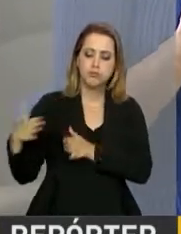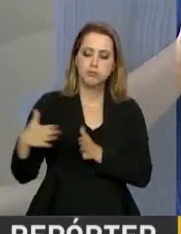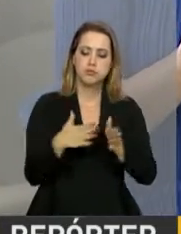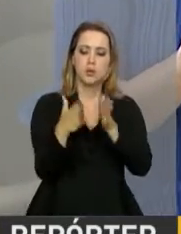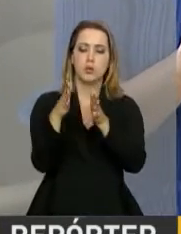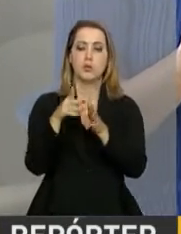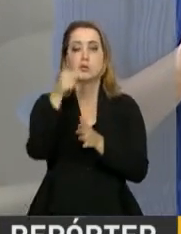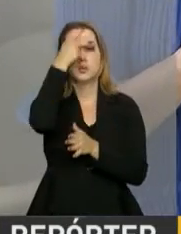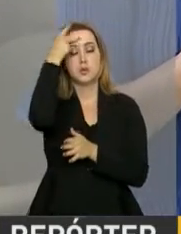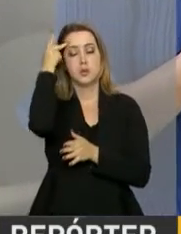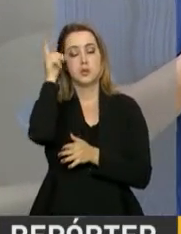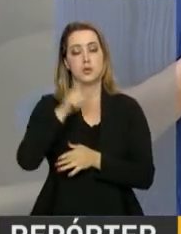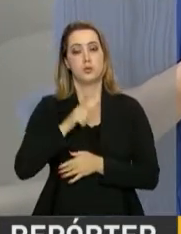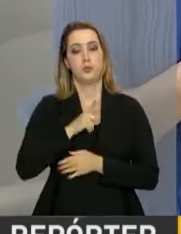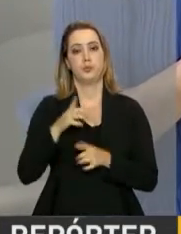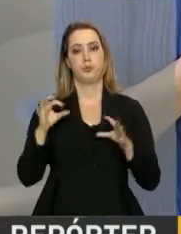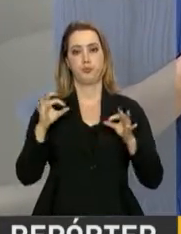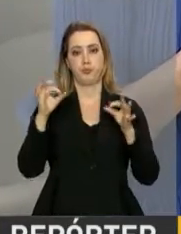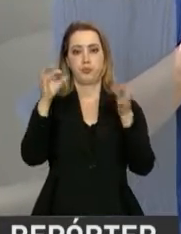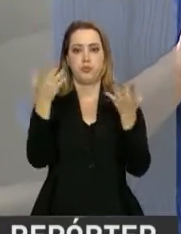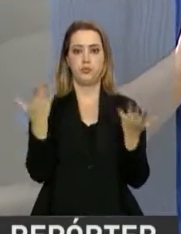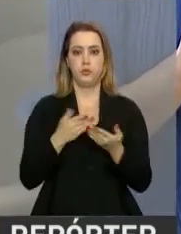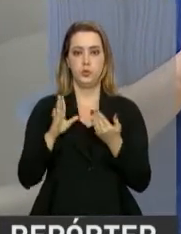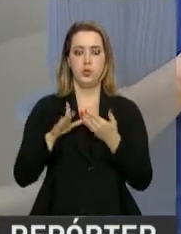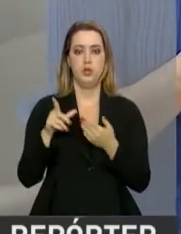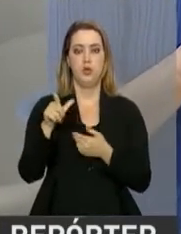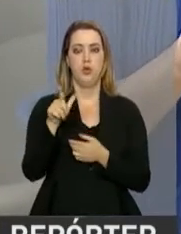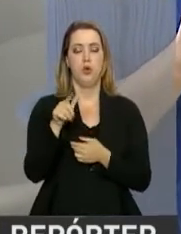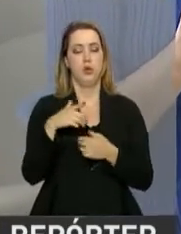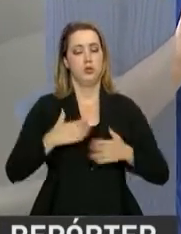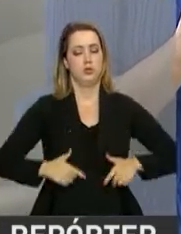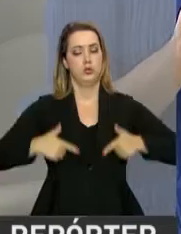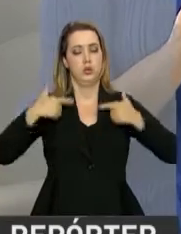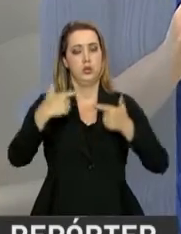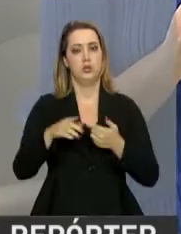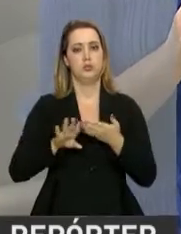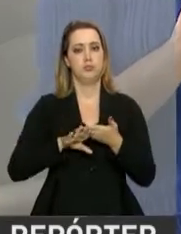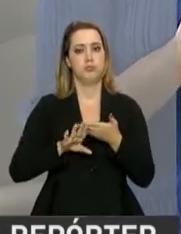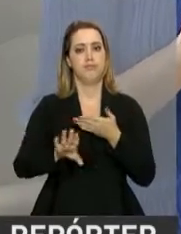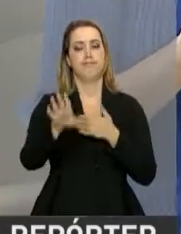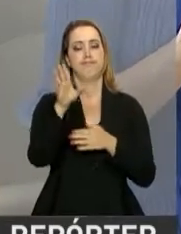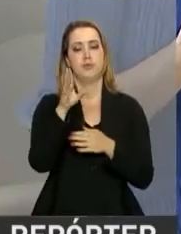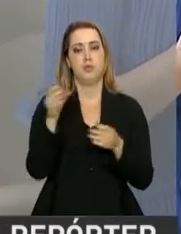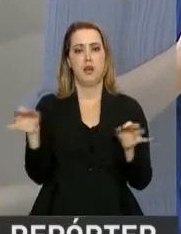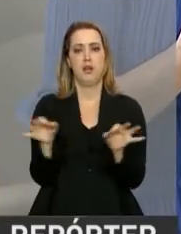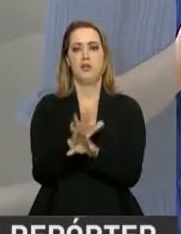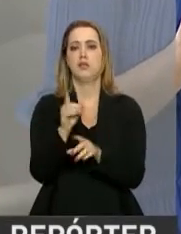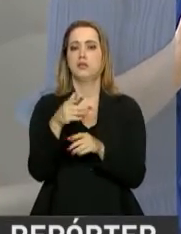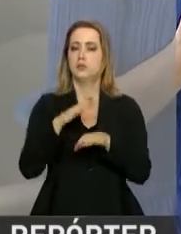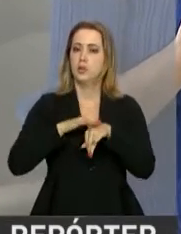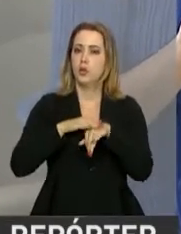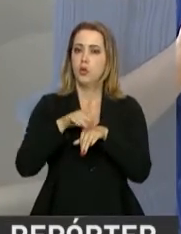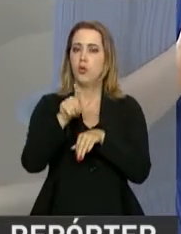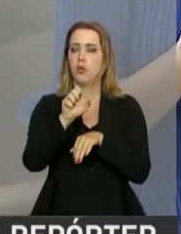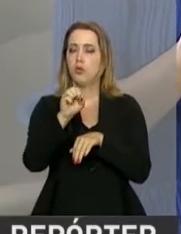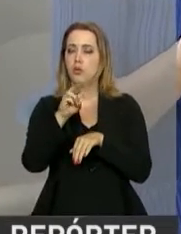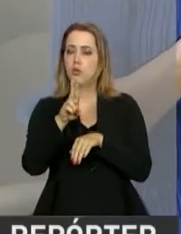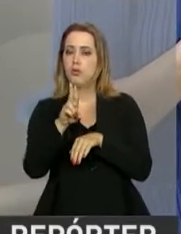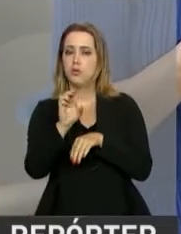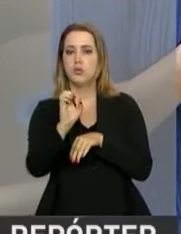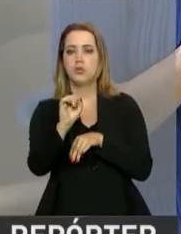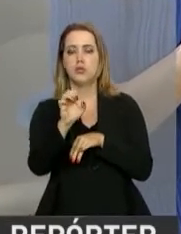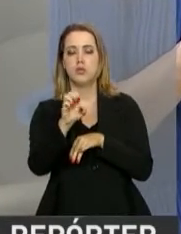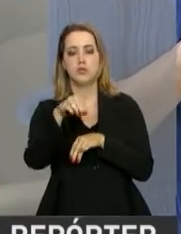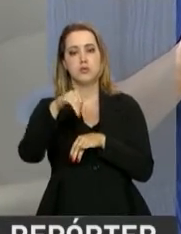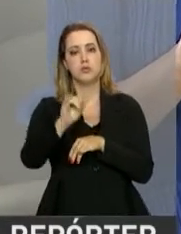contra a leucemia, uma novidade pode ajudar a fazer a diferença. É que a Anvisa autorizou o registro